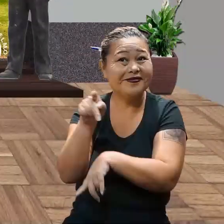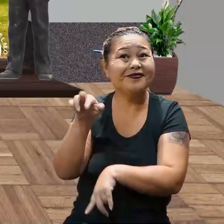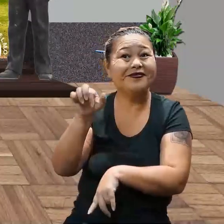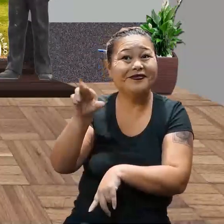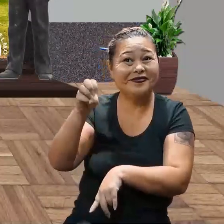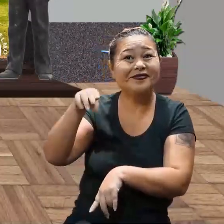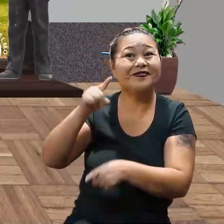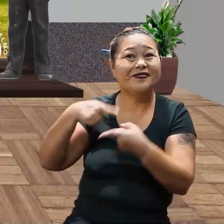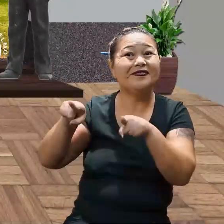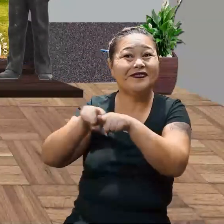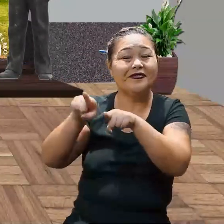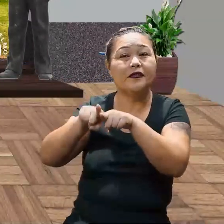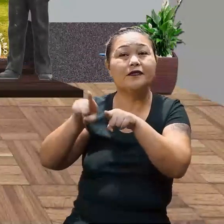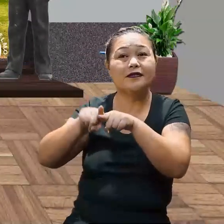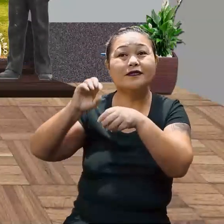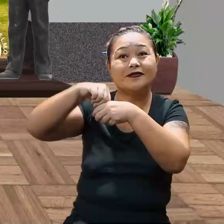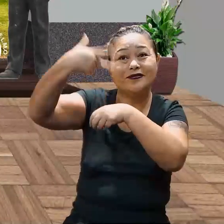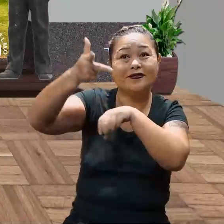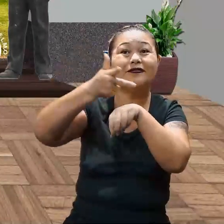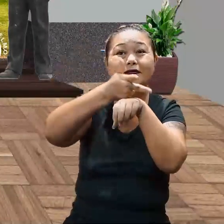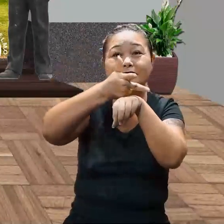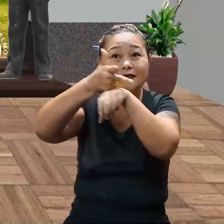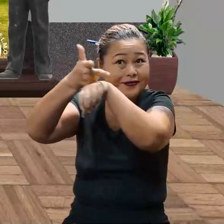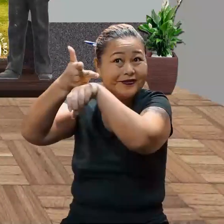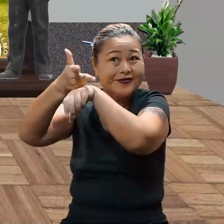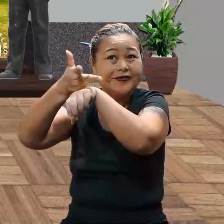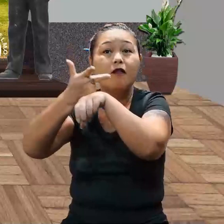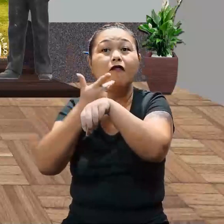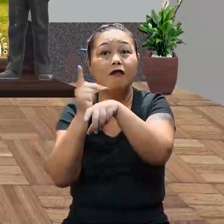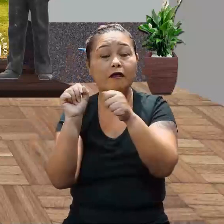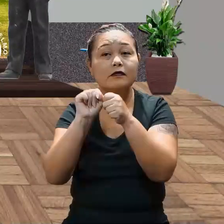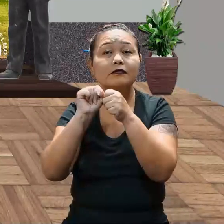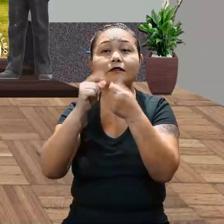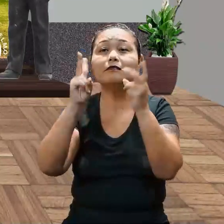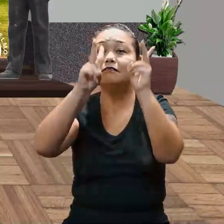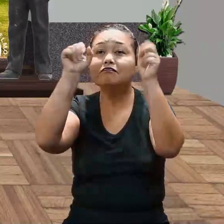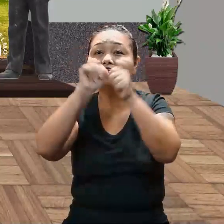vocês, também aquela externa que nós fizemos, falando um pouco